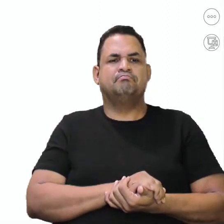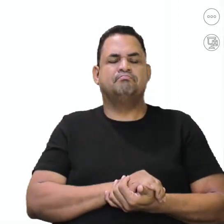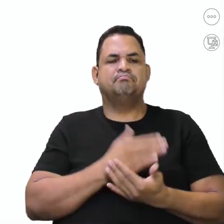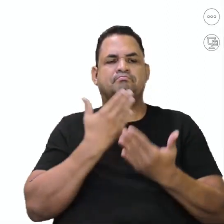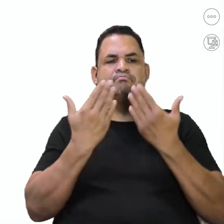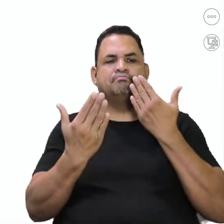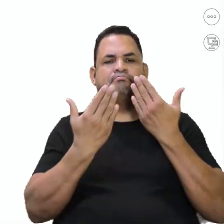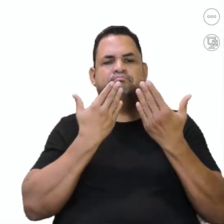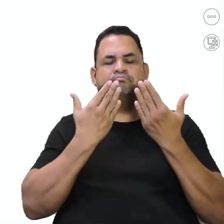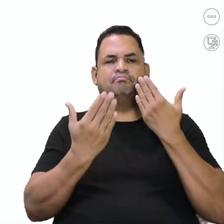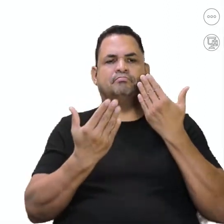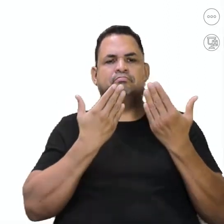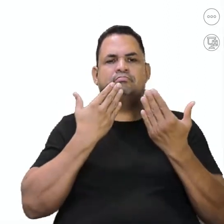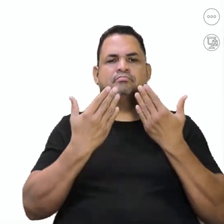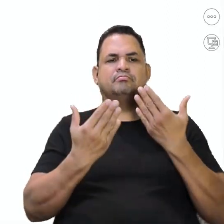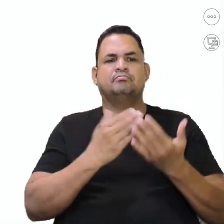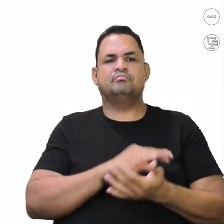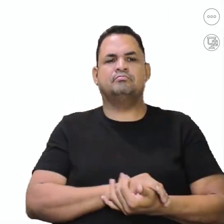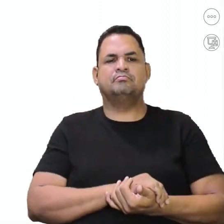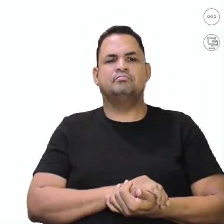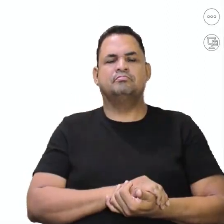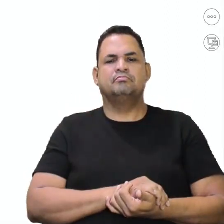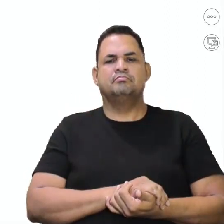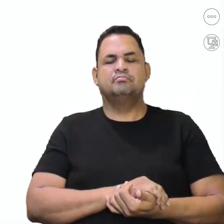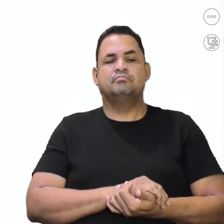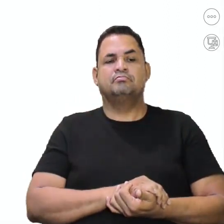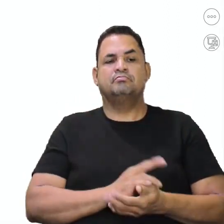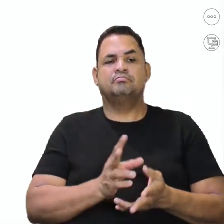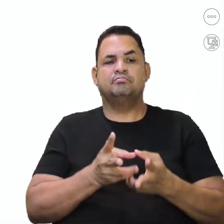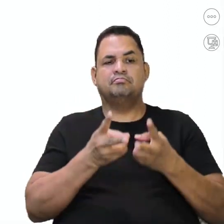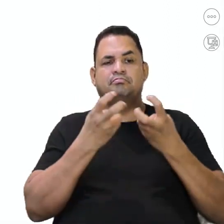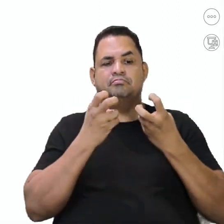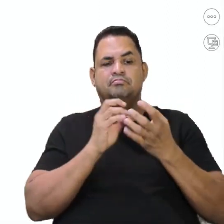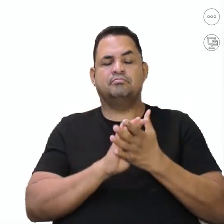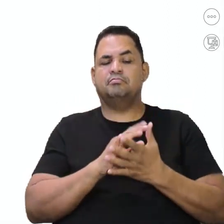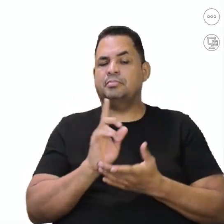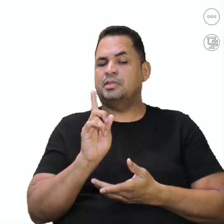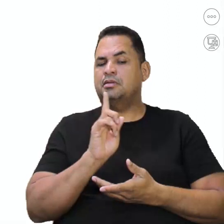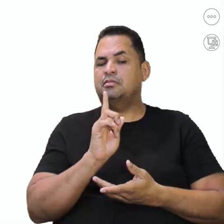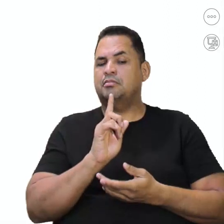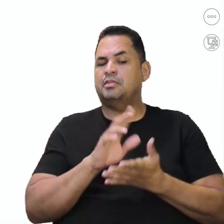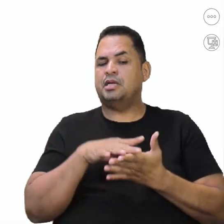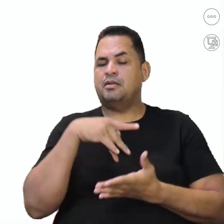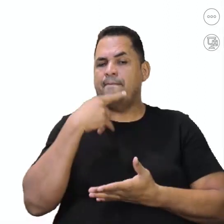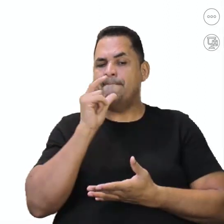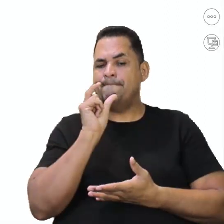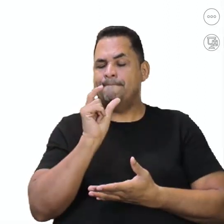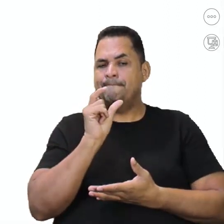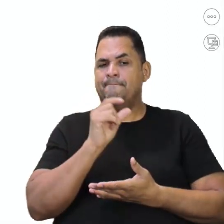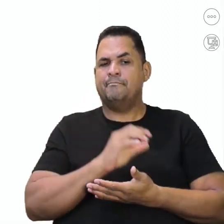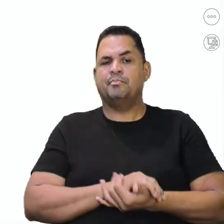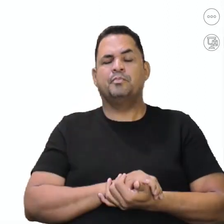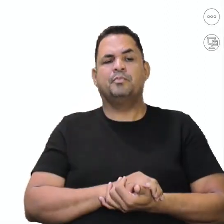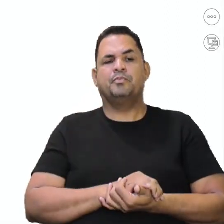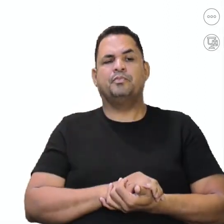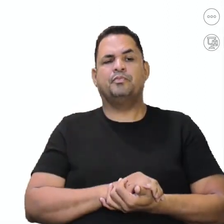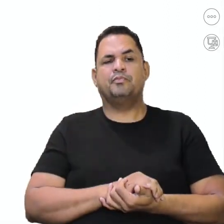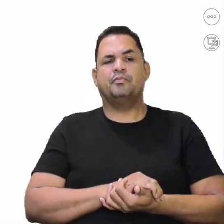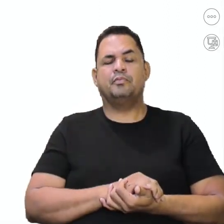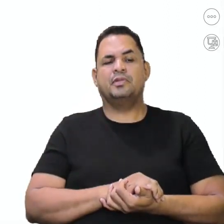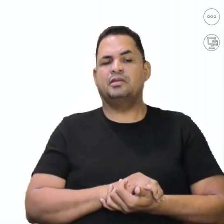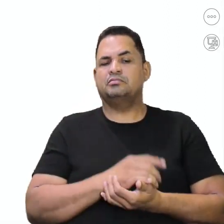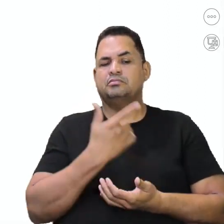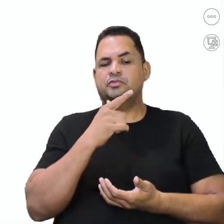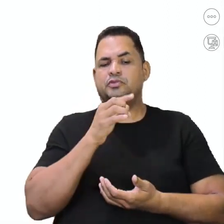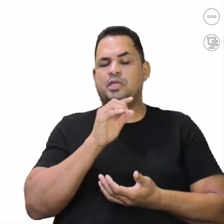psychology, psicologia, certo? Perceba que eu não falo P aqui nessa palavra, eu falo psychology,